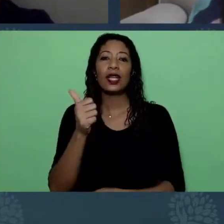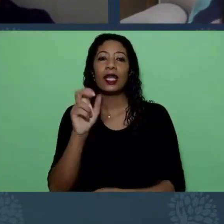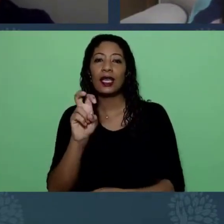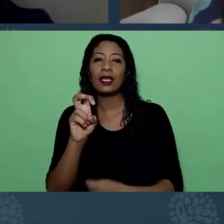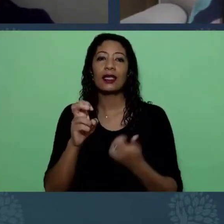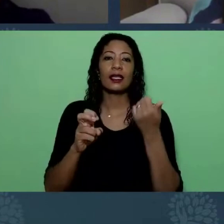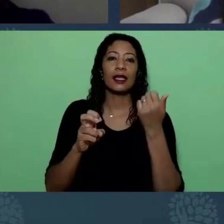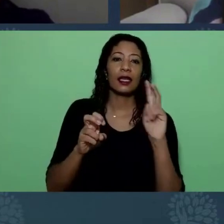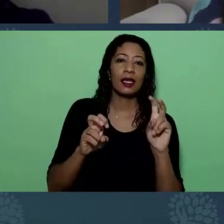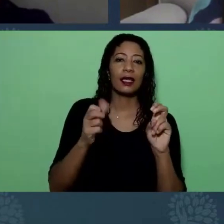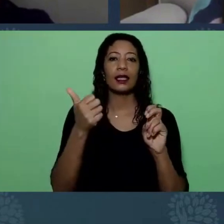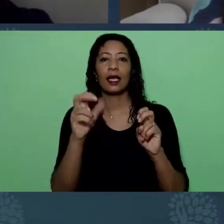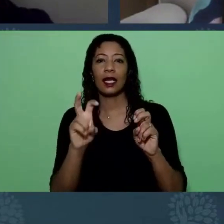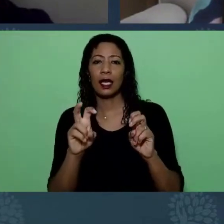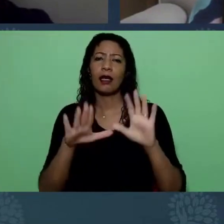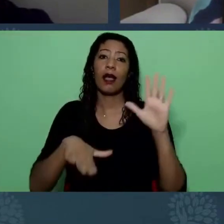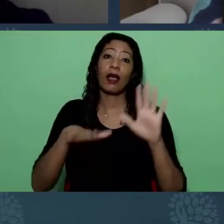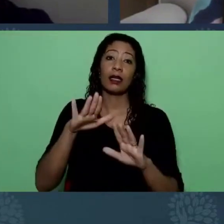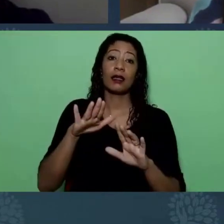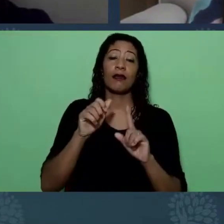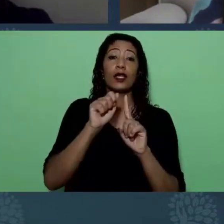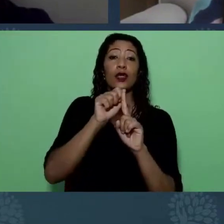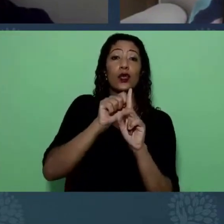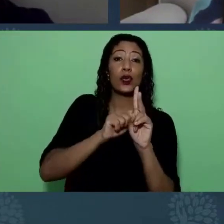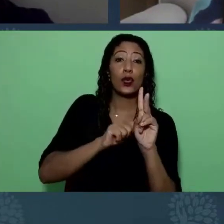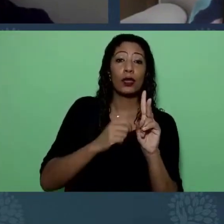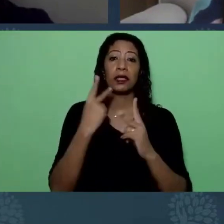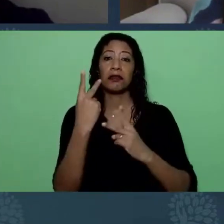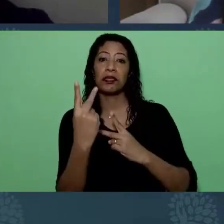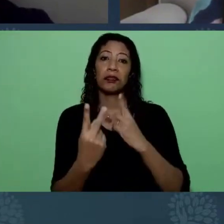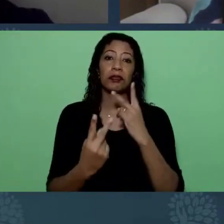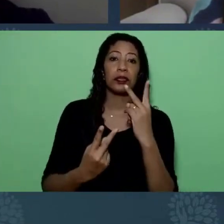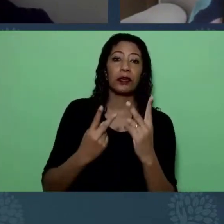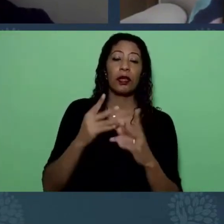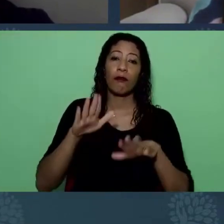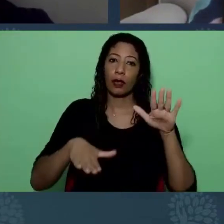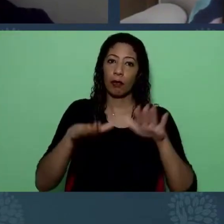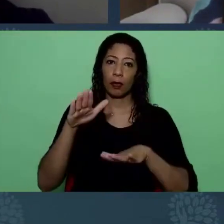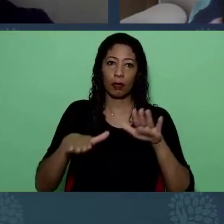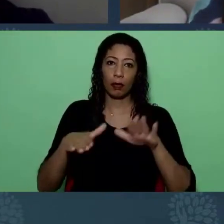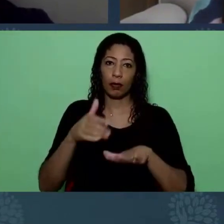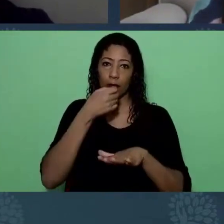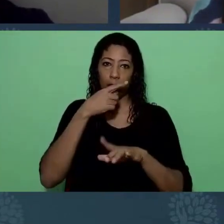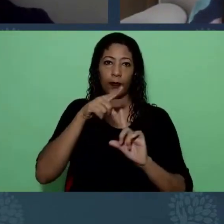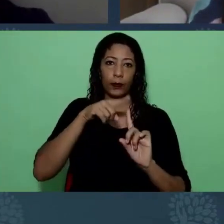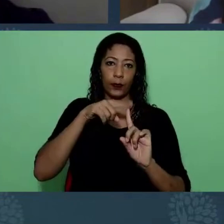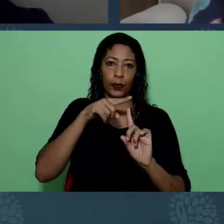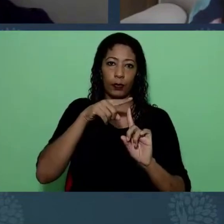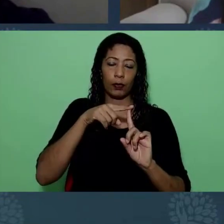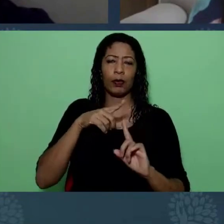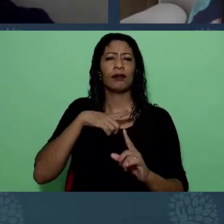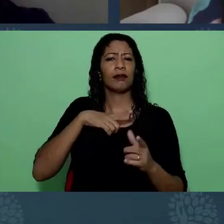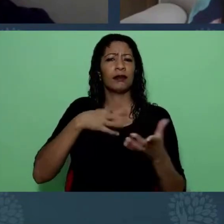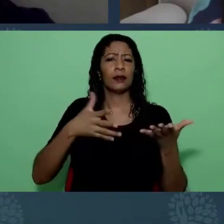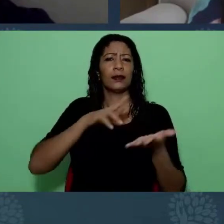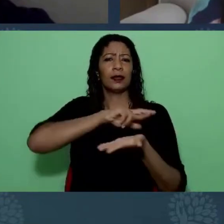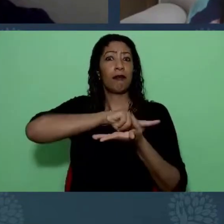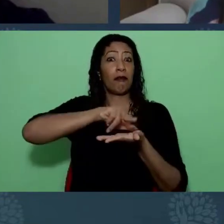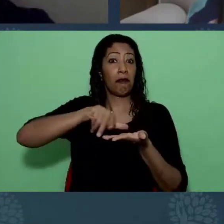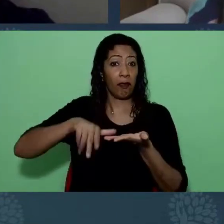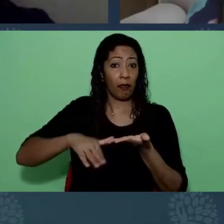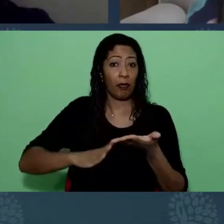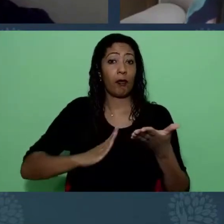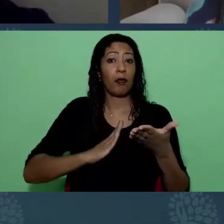até a cada 2 meses, a depender do tipo do imunobiológico. Existem vários hoje aprovados no Brasil,